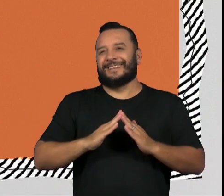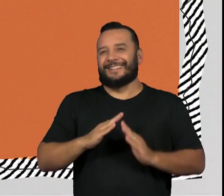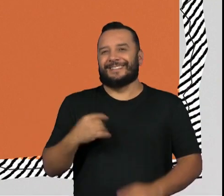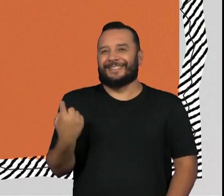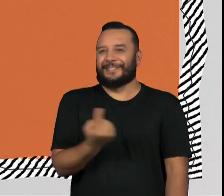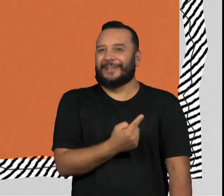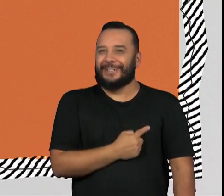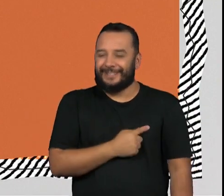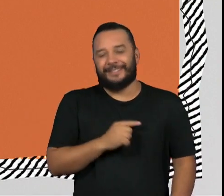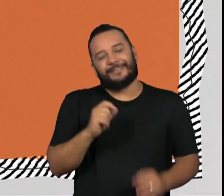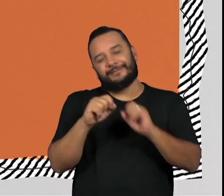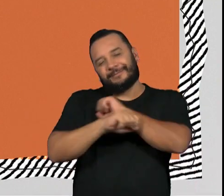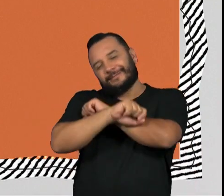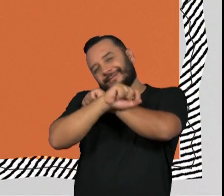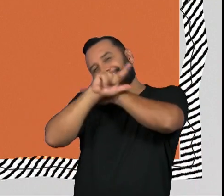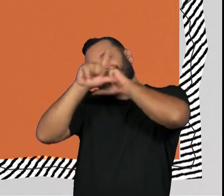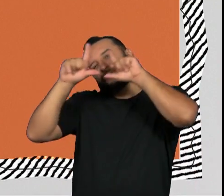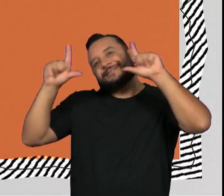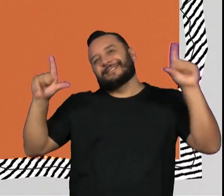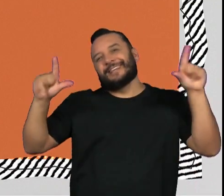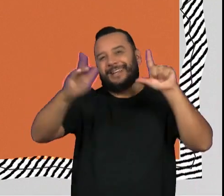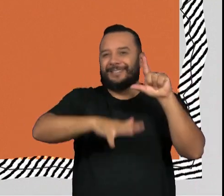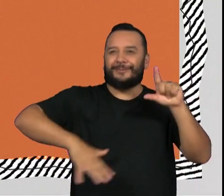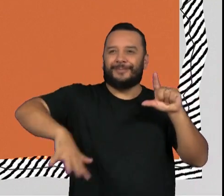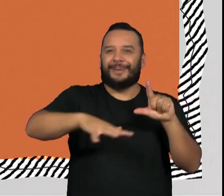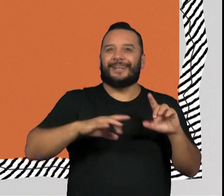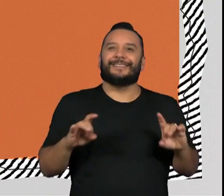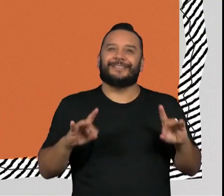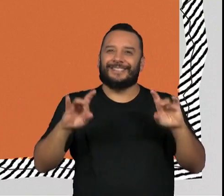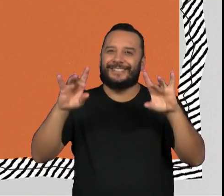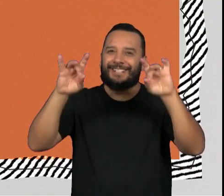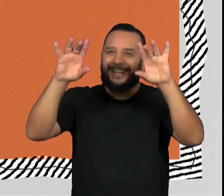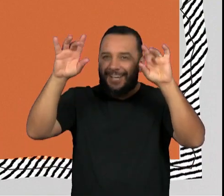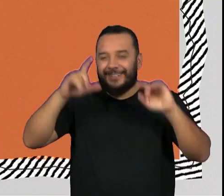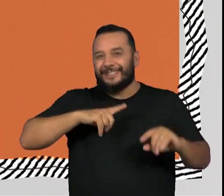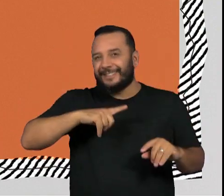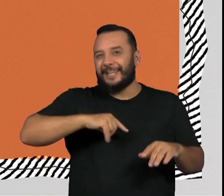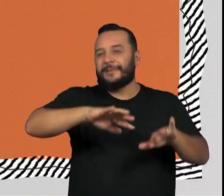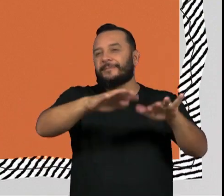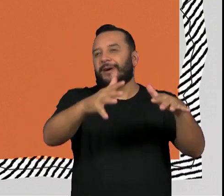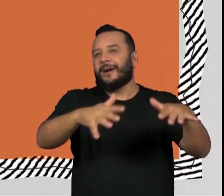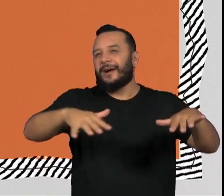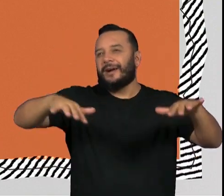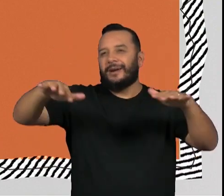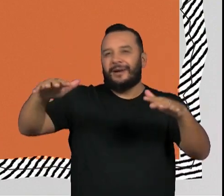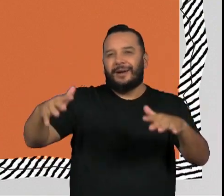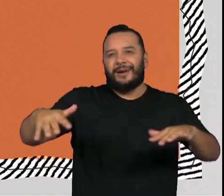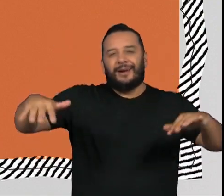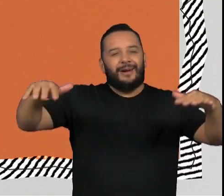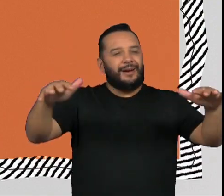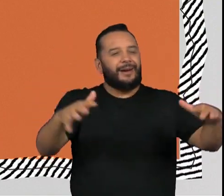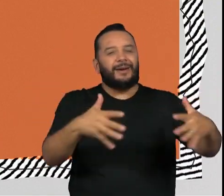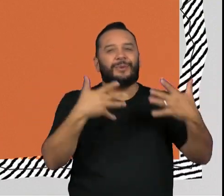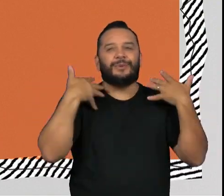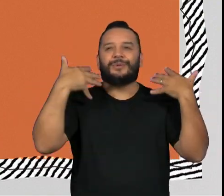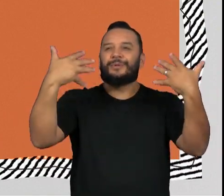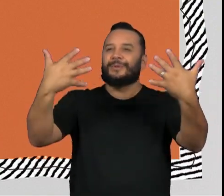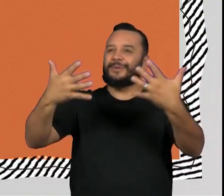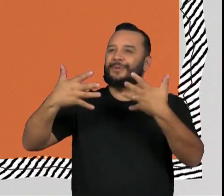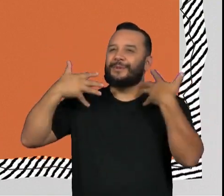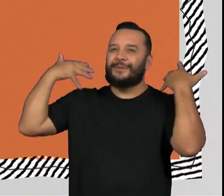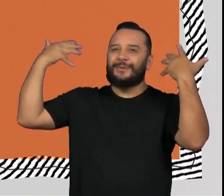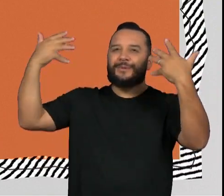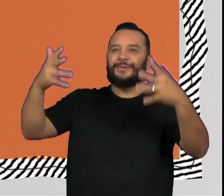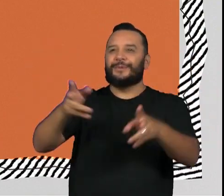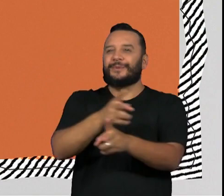É acordar em um espaço especial, onde o mar canta e a brisa vem nos